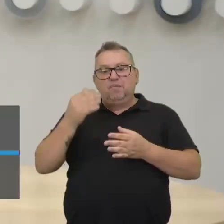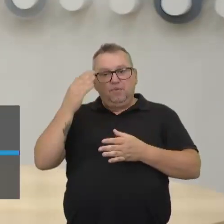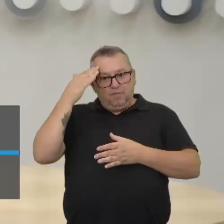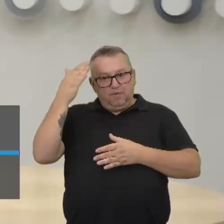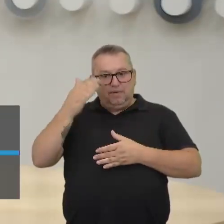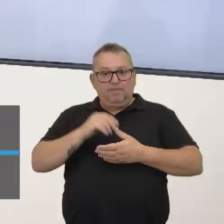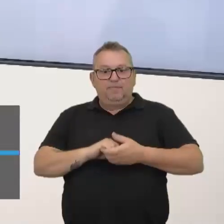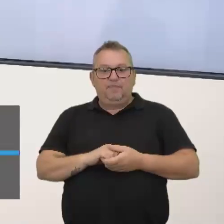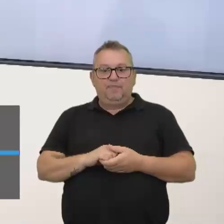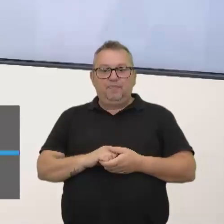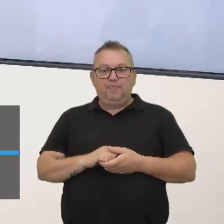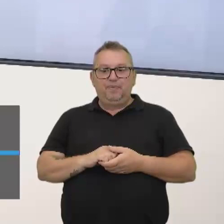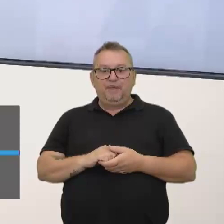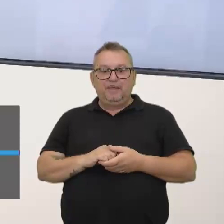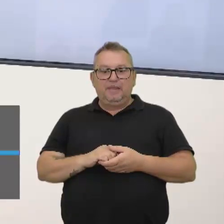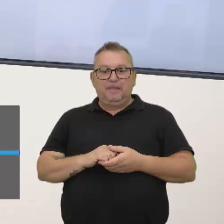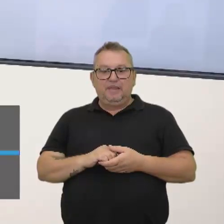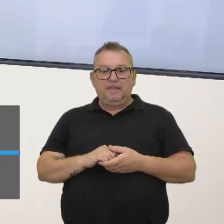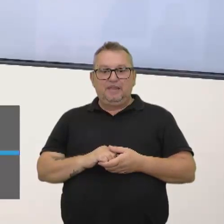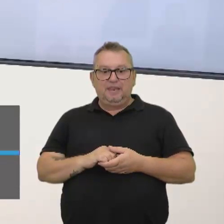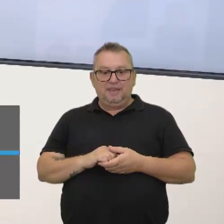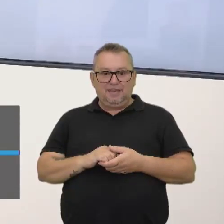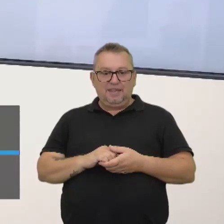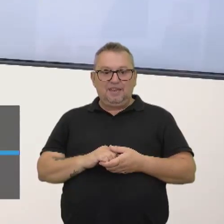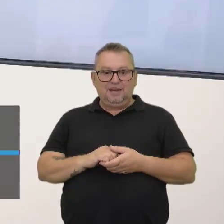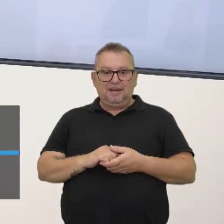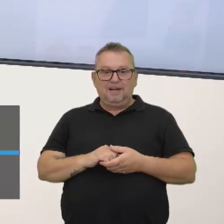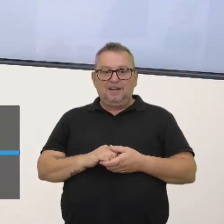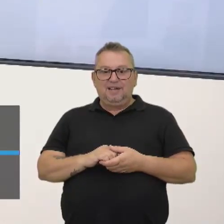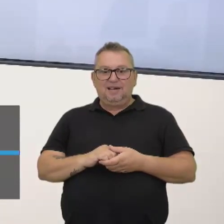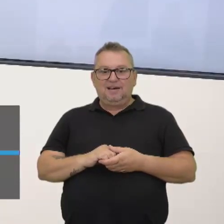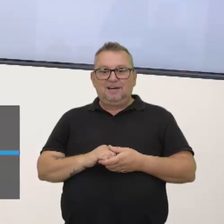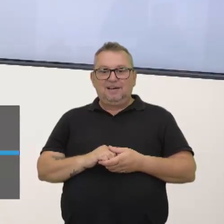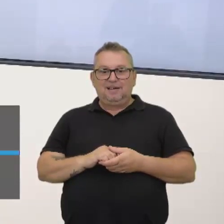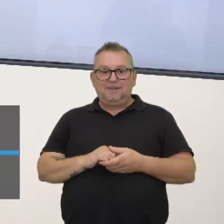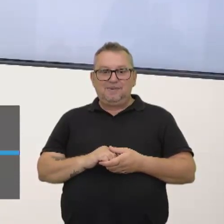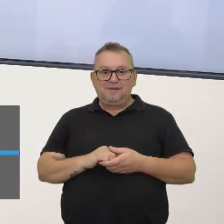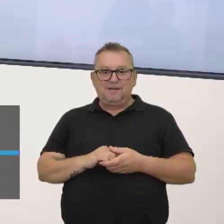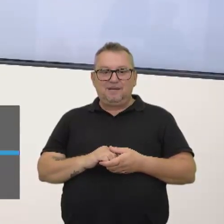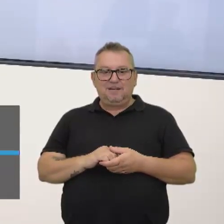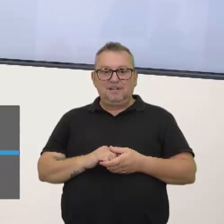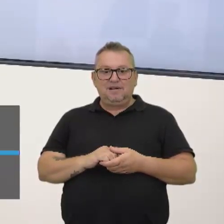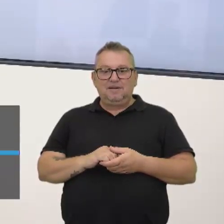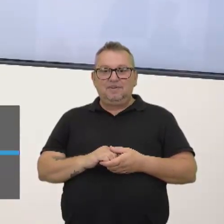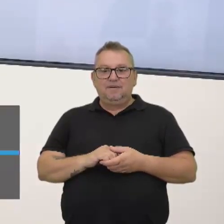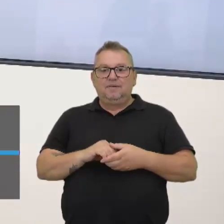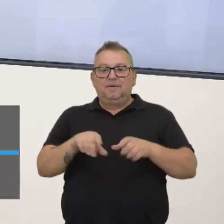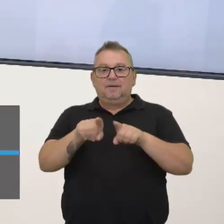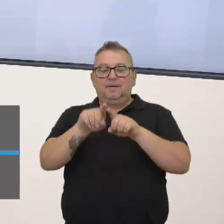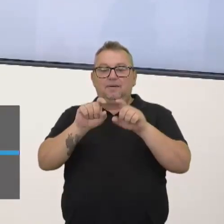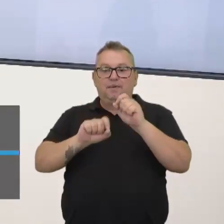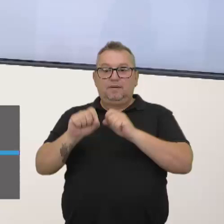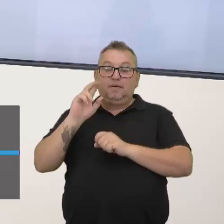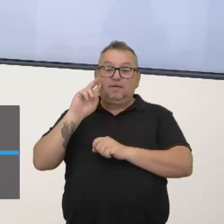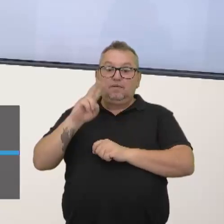obrigado pela colaboração. O Lucas, ele tá sempre antenado. Sempre, ele ama tá matemática. ligadão, né? Obrigada, Lucas. Então é assim,